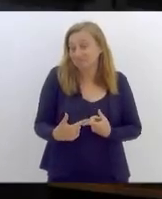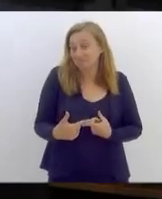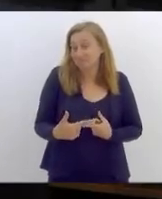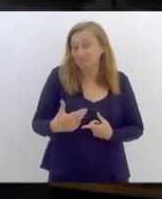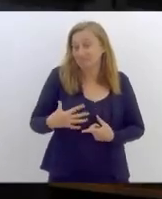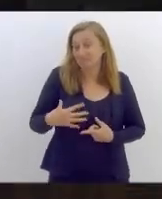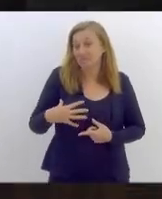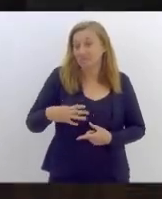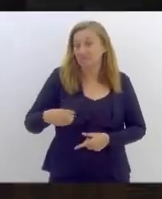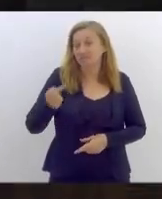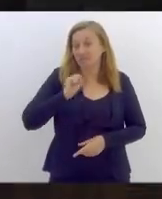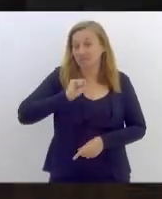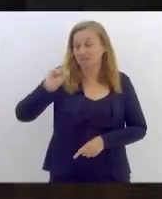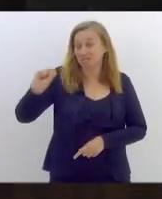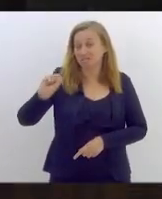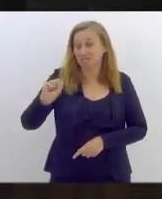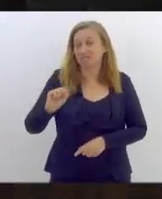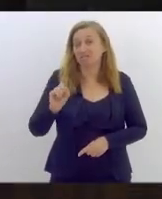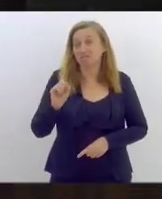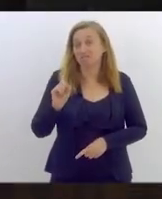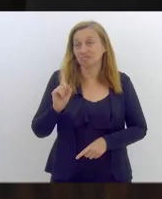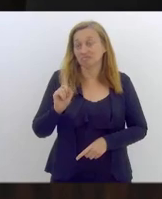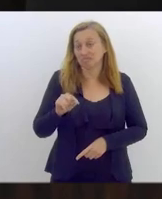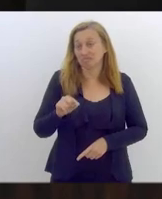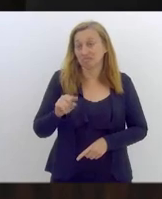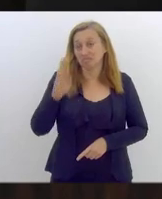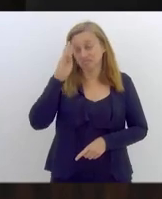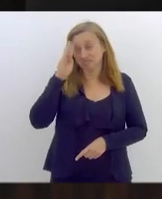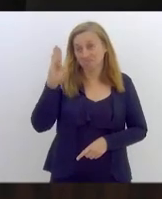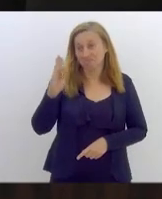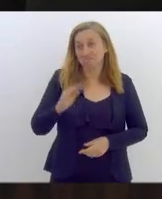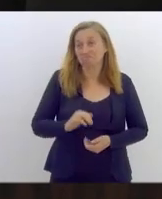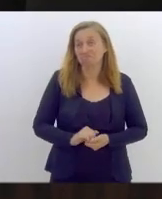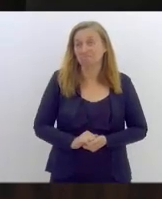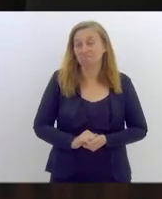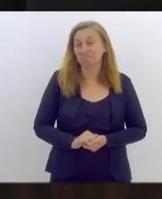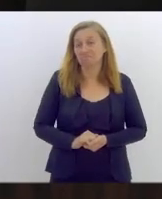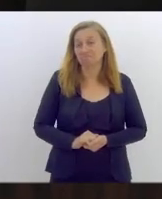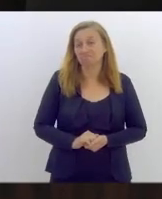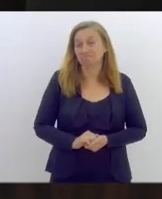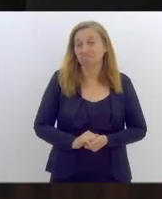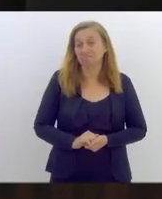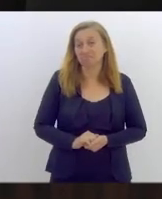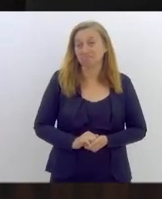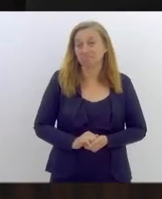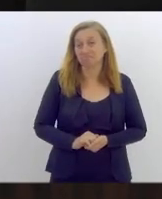Oxum, é fundamental que